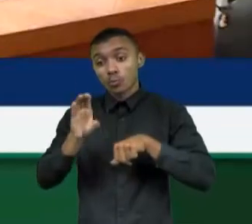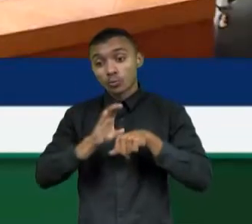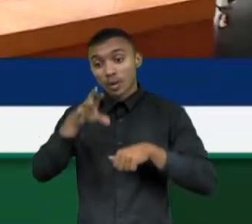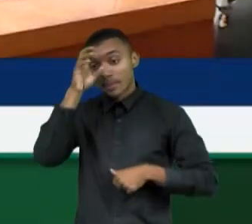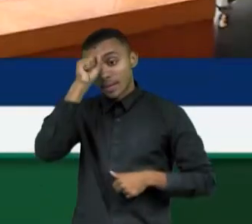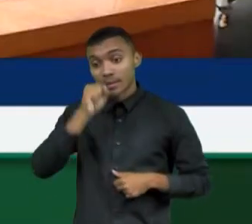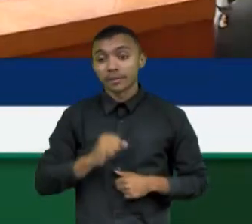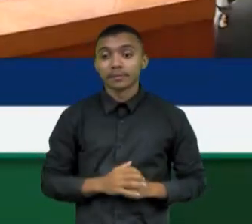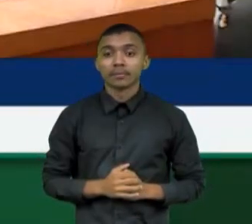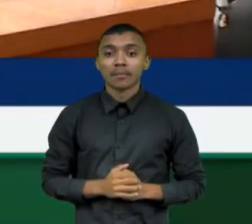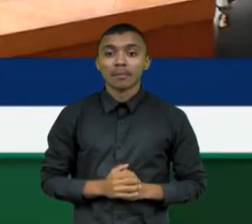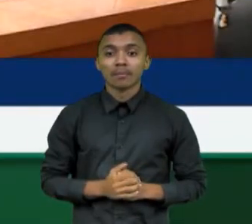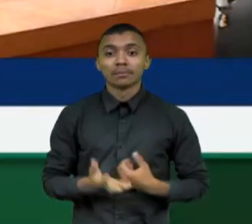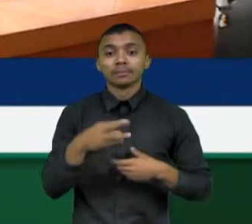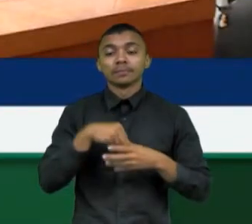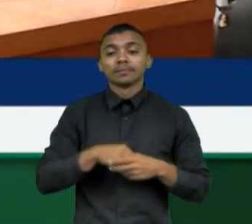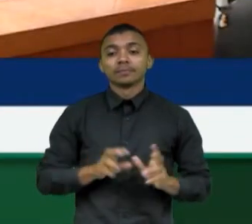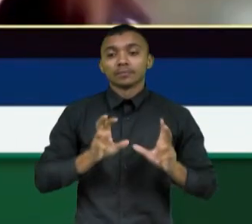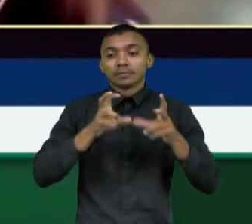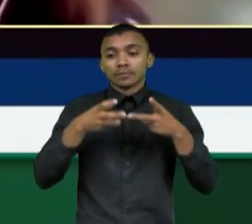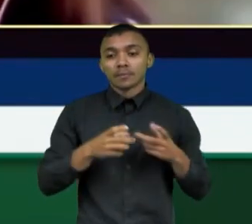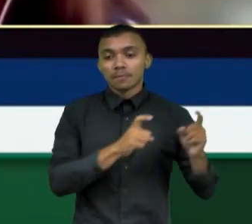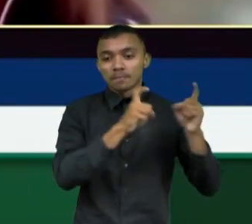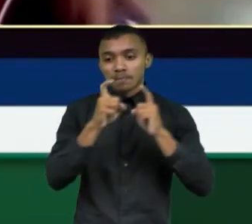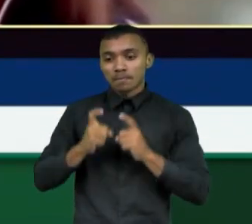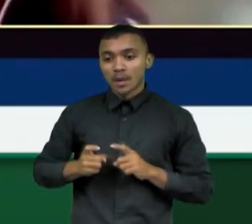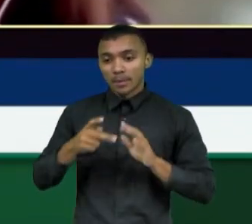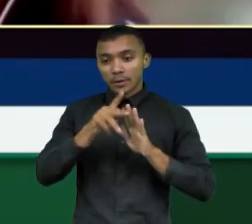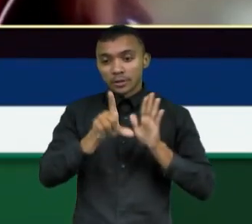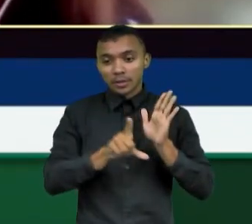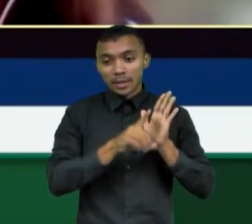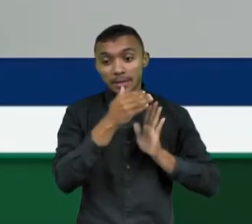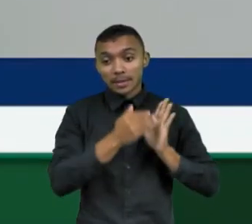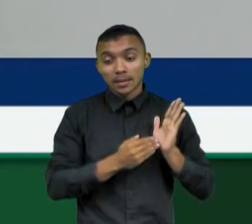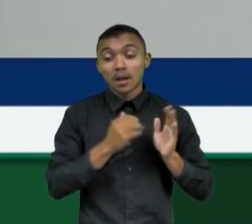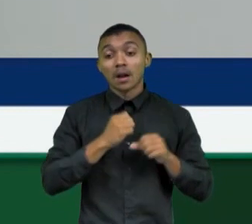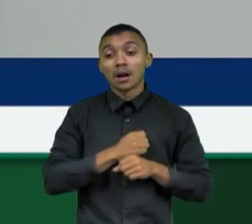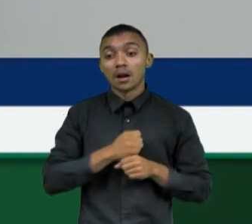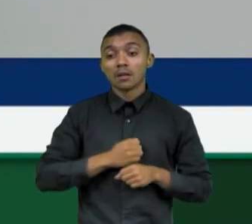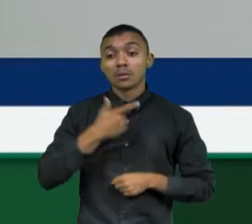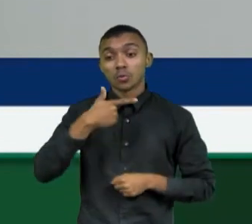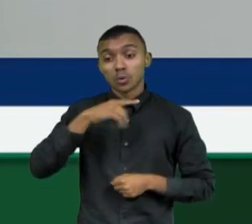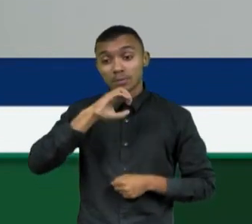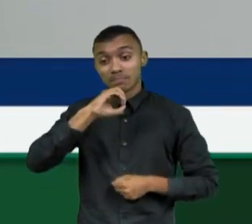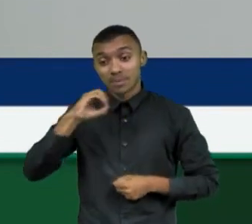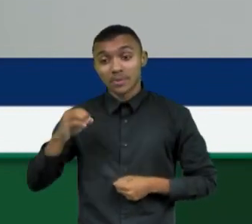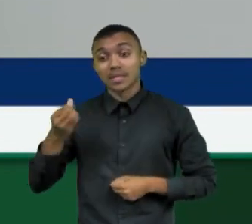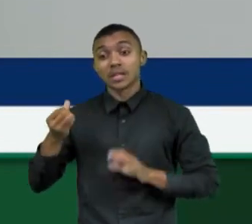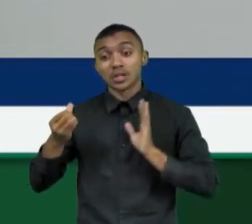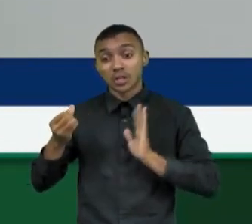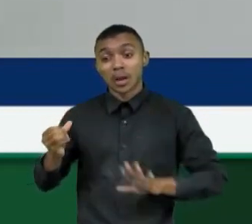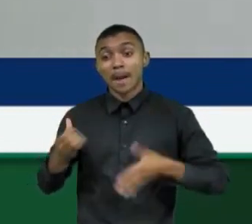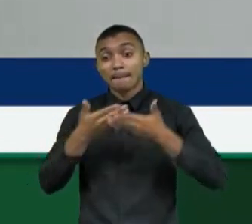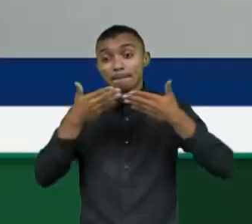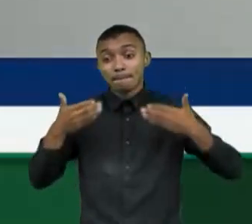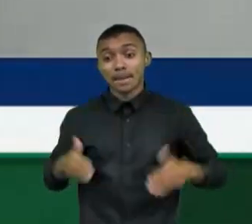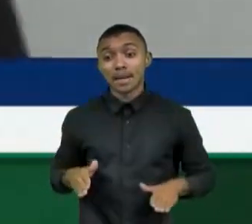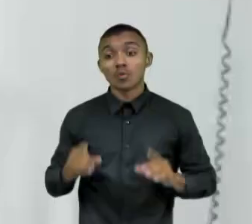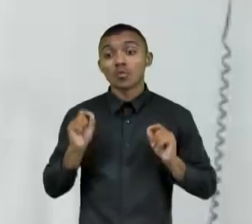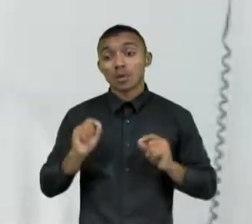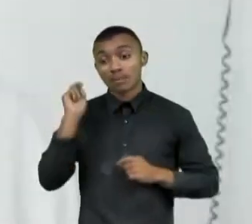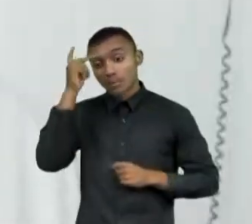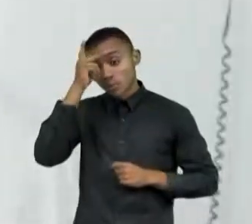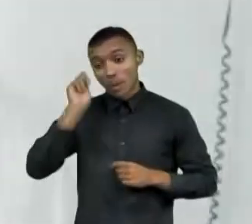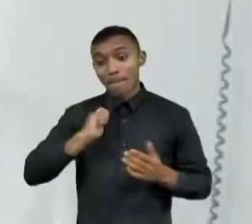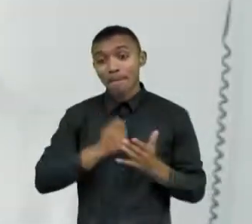Volta a discussão na Câmara dos Deputados de projeto de lei de 2006 que pode ocasionar perdas para usuários de planos